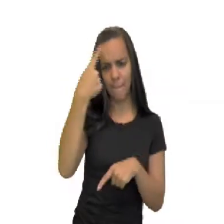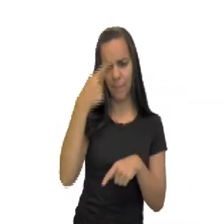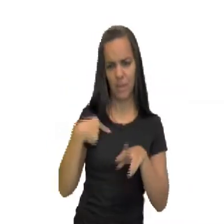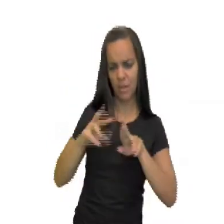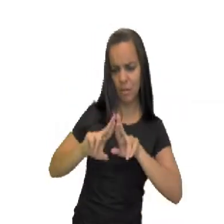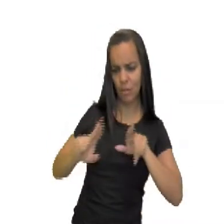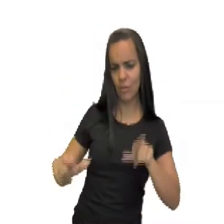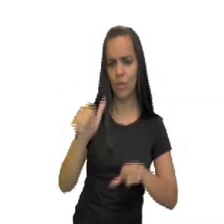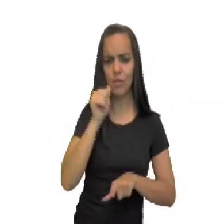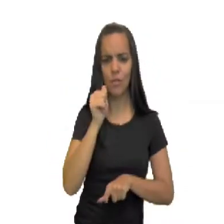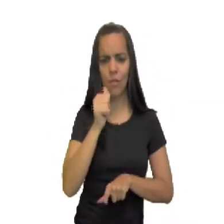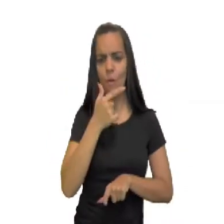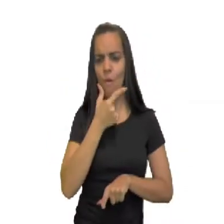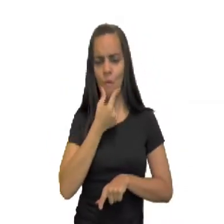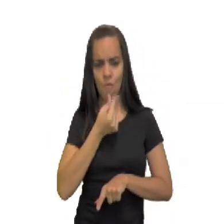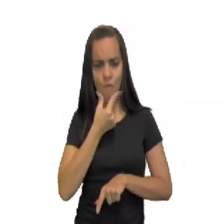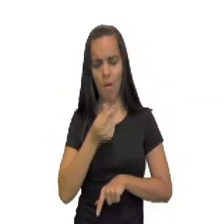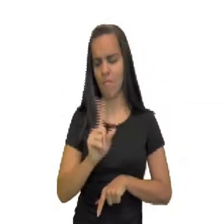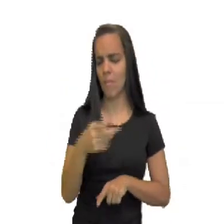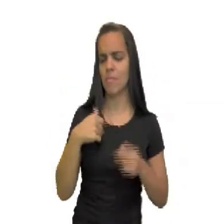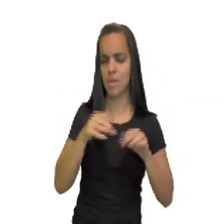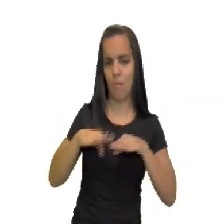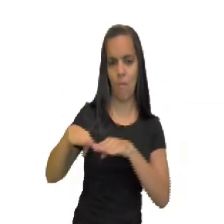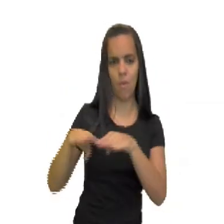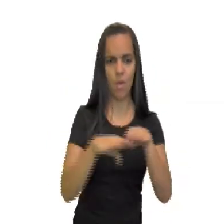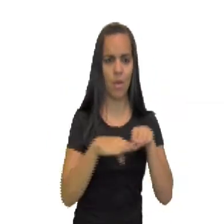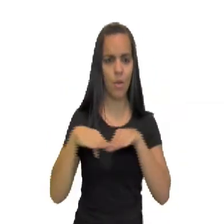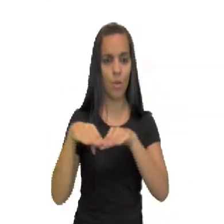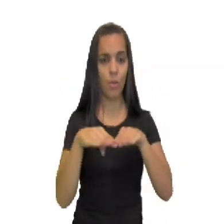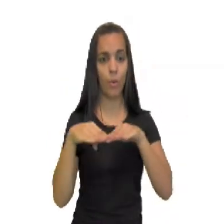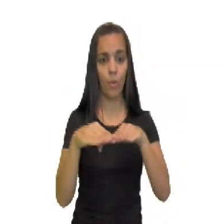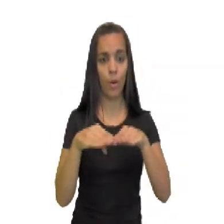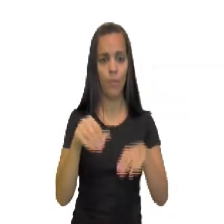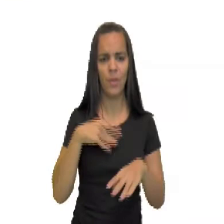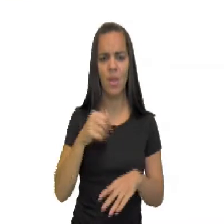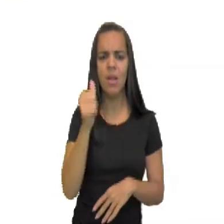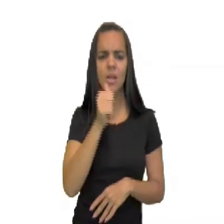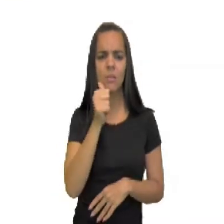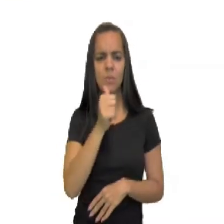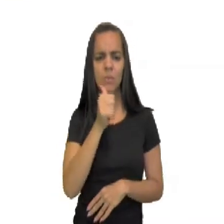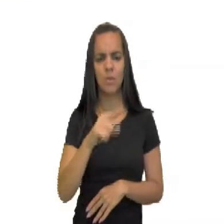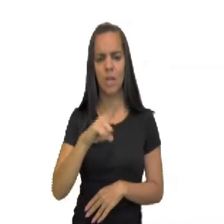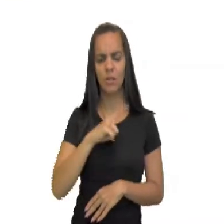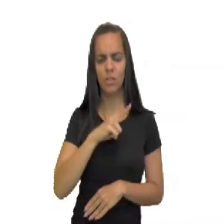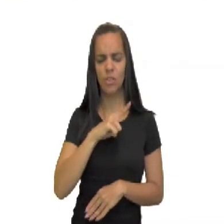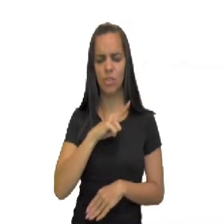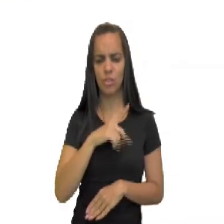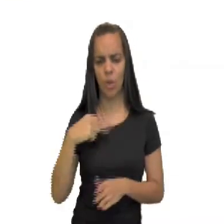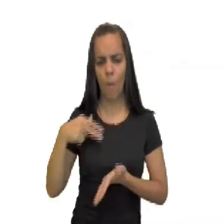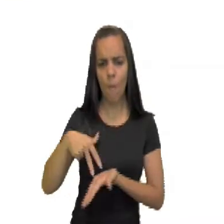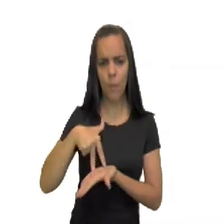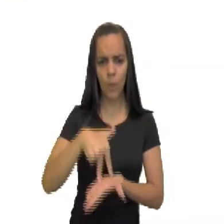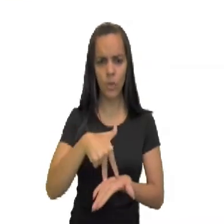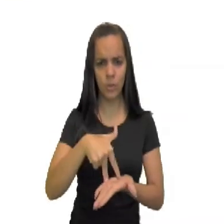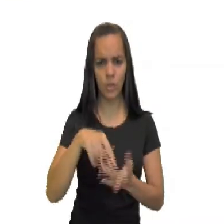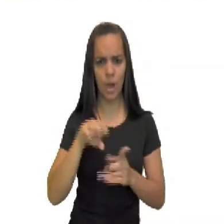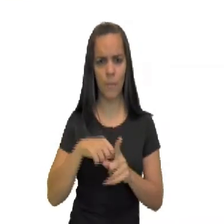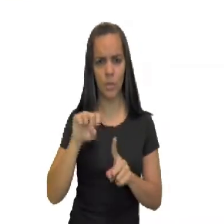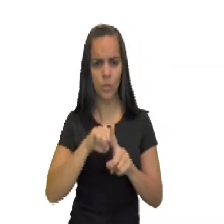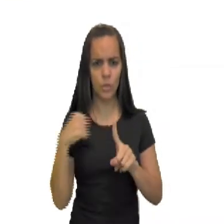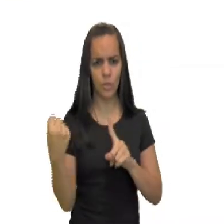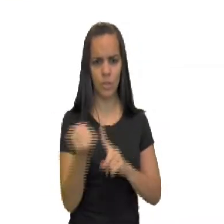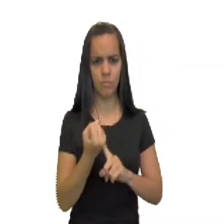reino de Kush, na Etiópia, no norte da África, as mulheres tinham uma posição social de comando